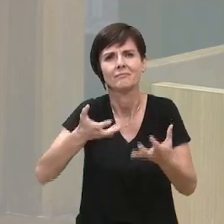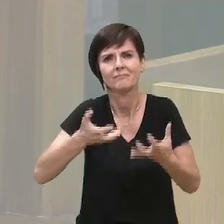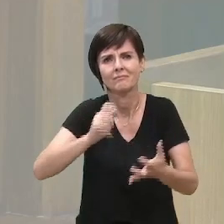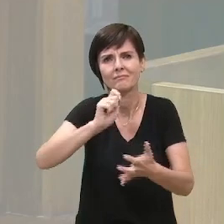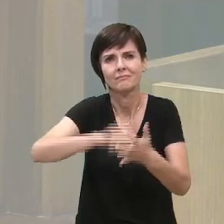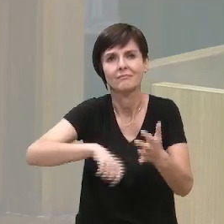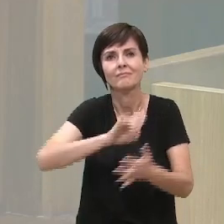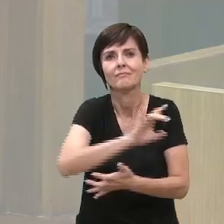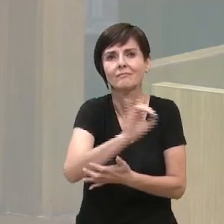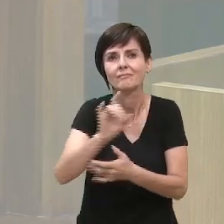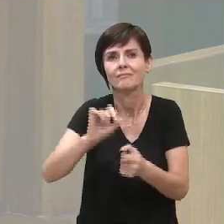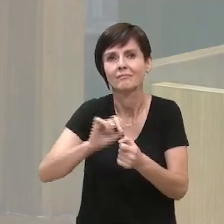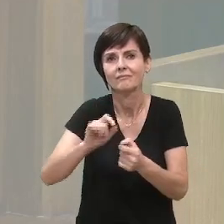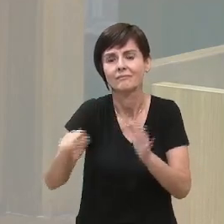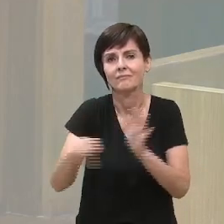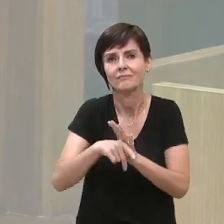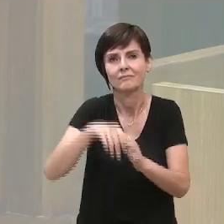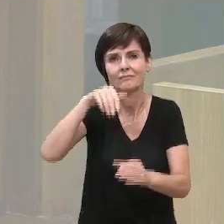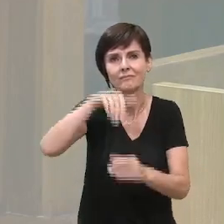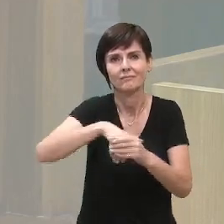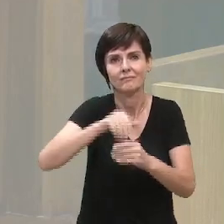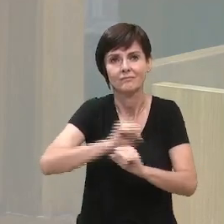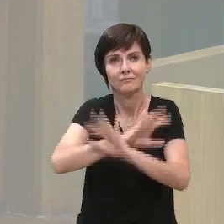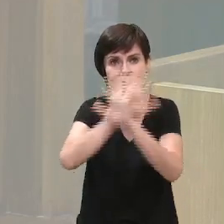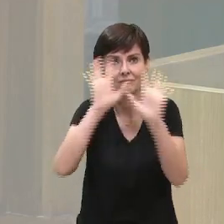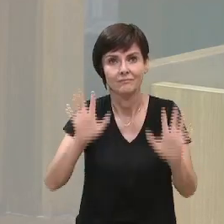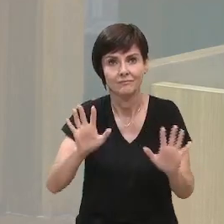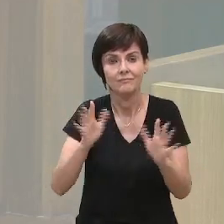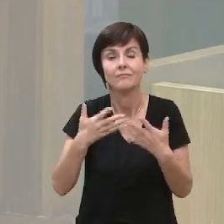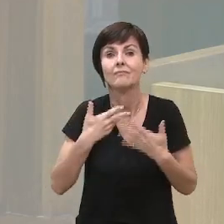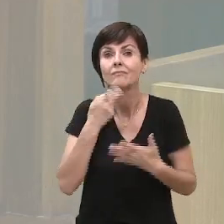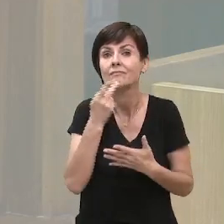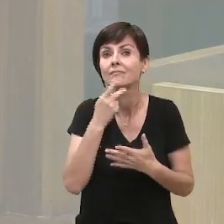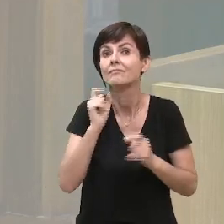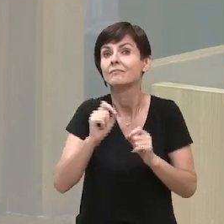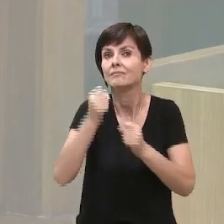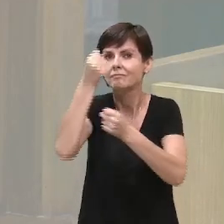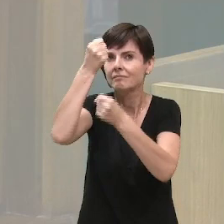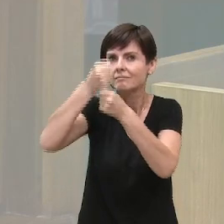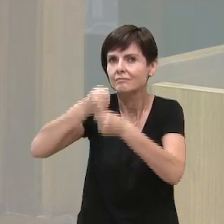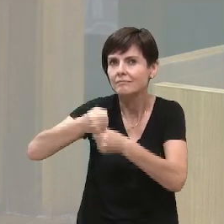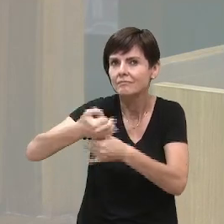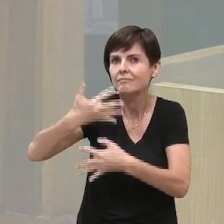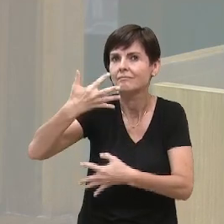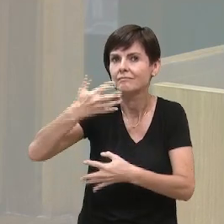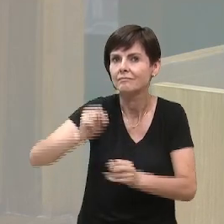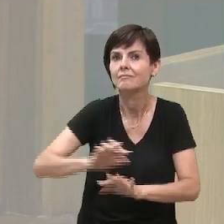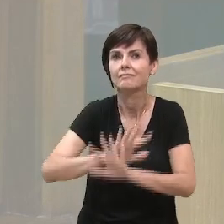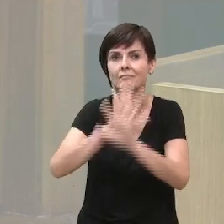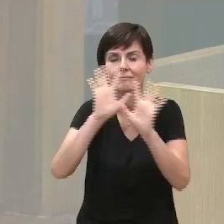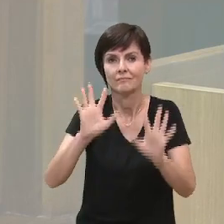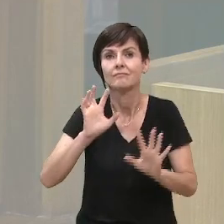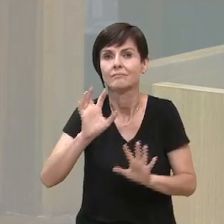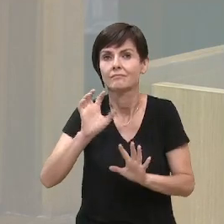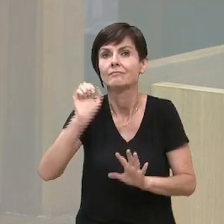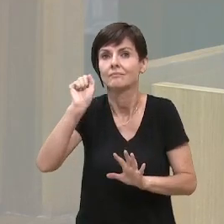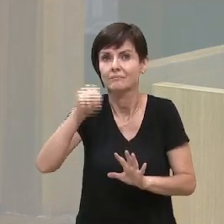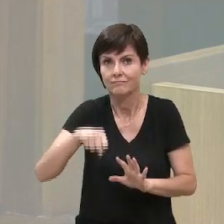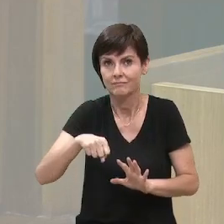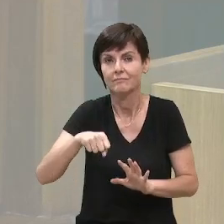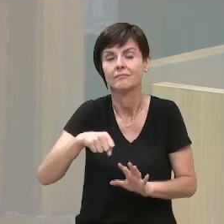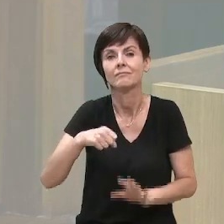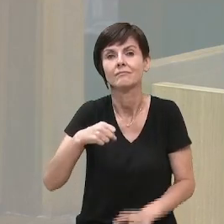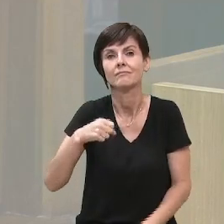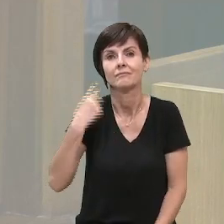que quiserem com os seus votos, que fique claro. Eu vou aqui narrar os fatos que aconteceram. E isso sim, vereador Zanquim,